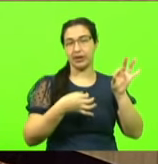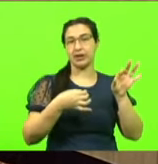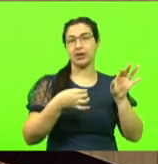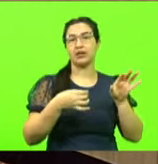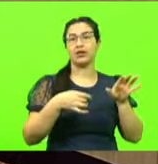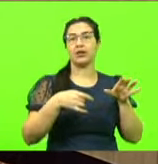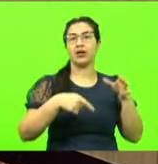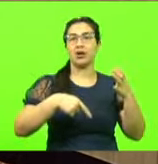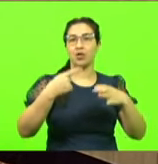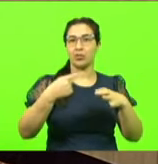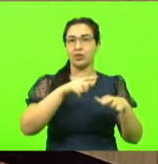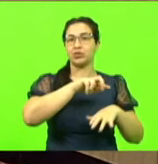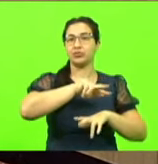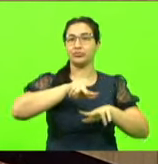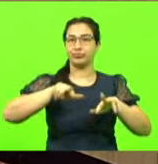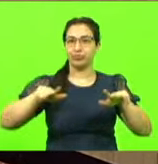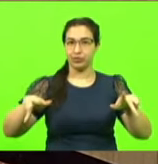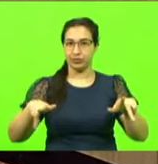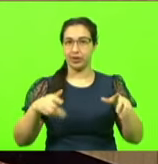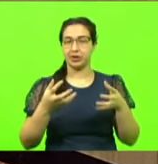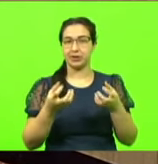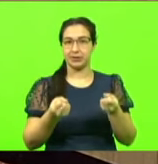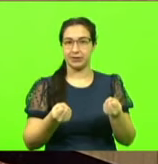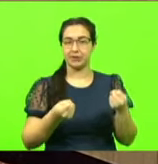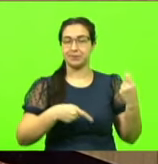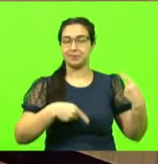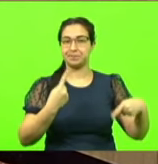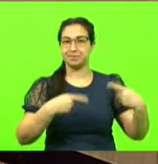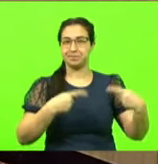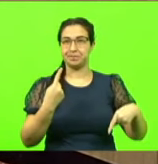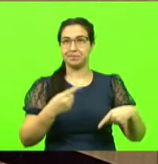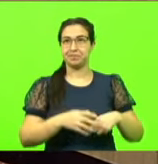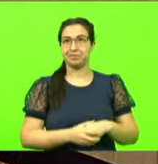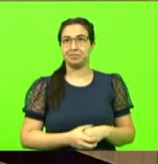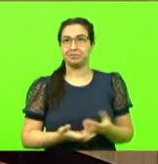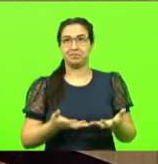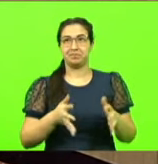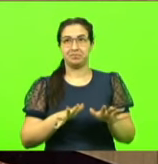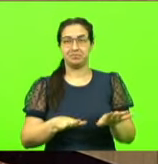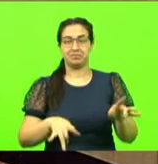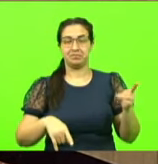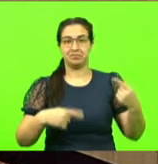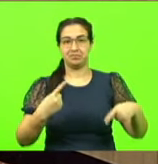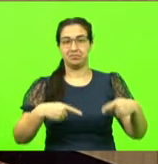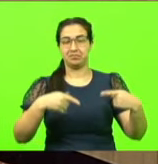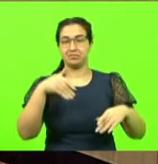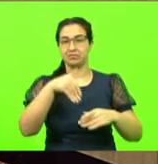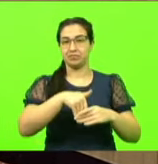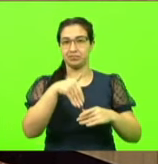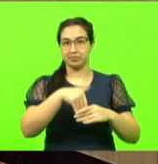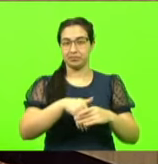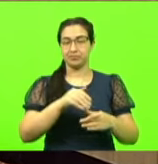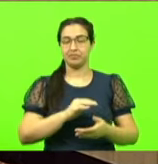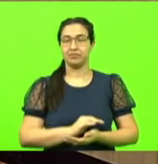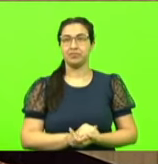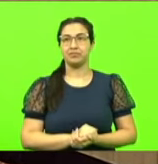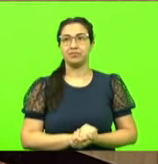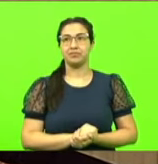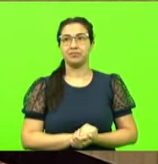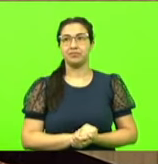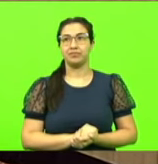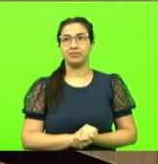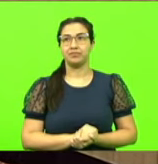Trabalho, Administração e Serviço Público, em discussão. Não havendo quem queira discutir, em votação. Deputados que aprovam, permaneçam como se